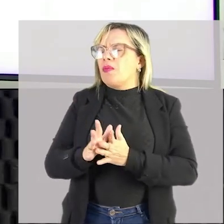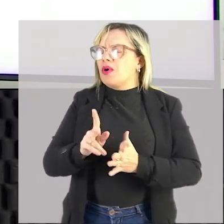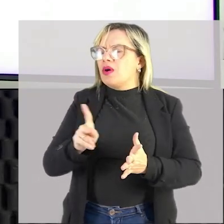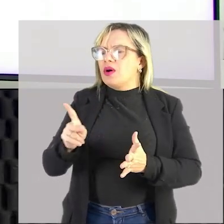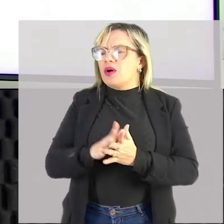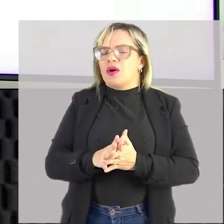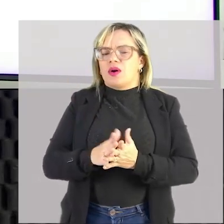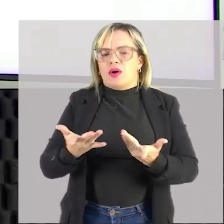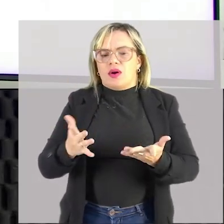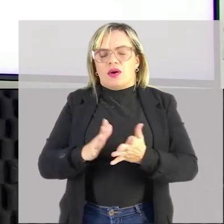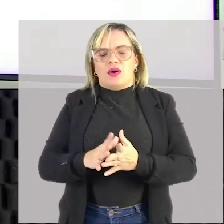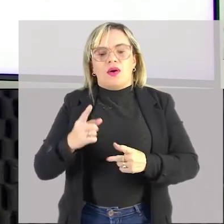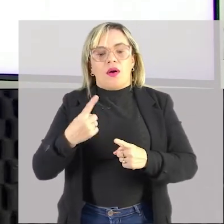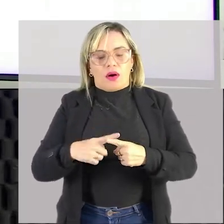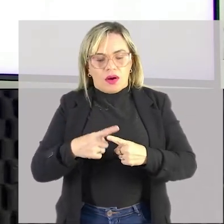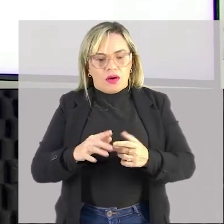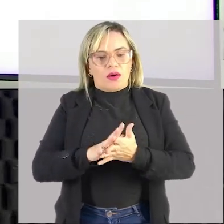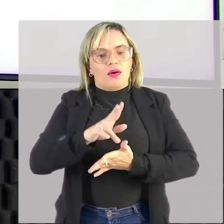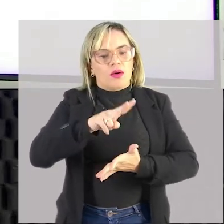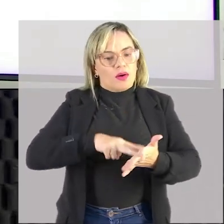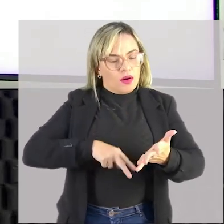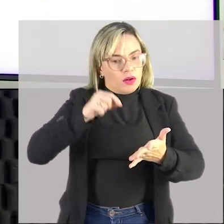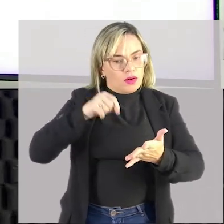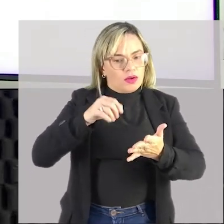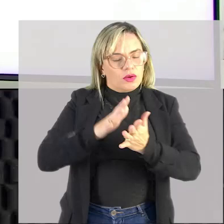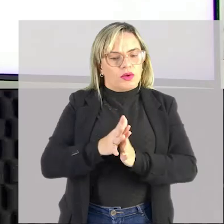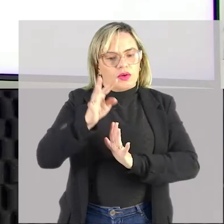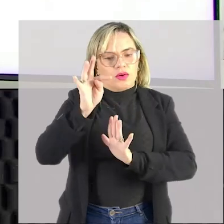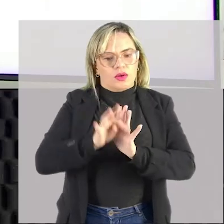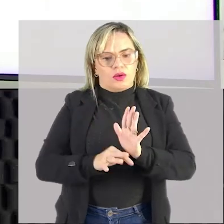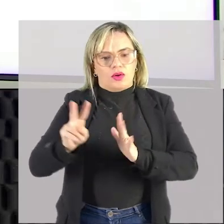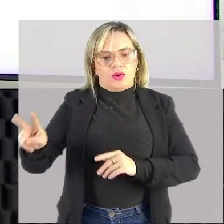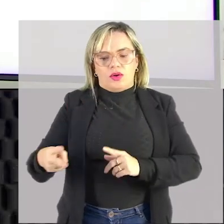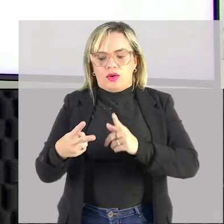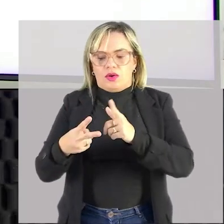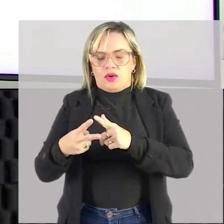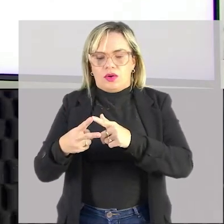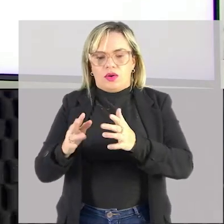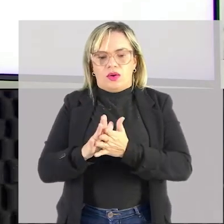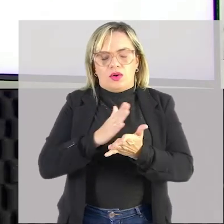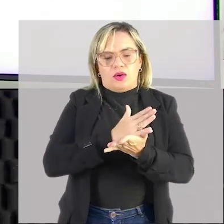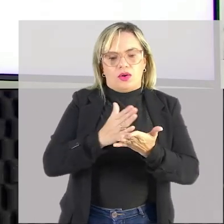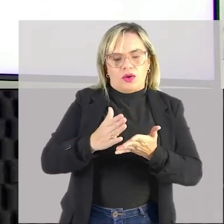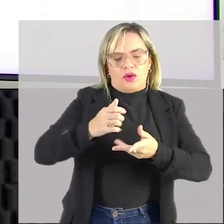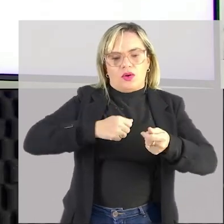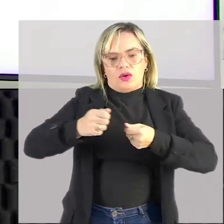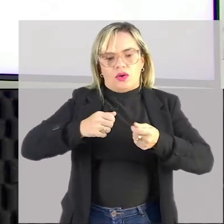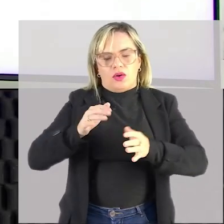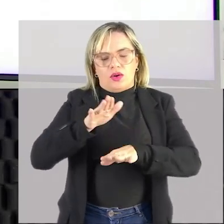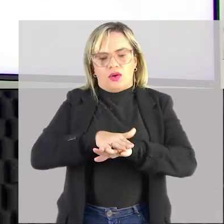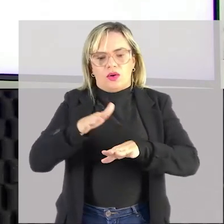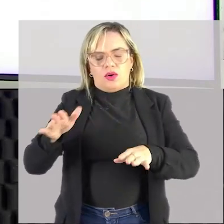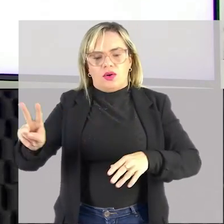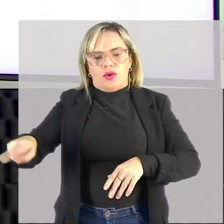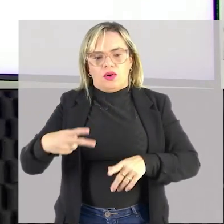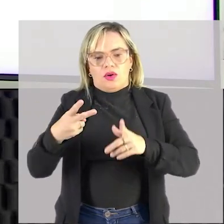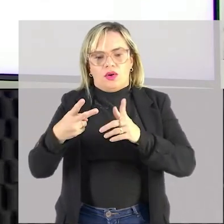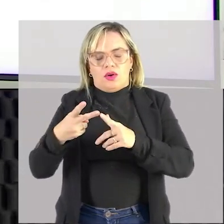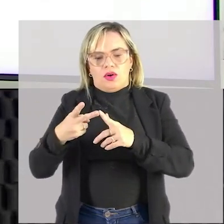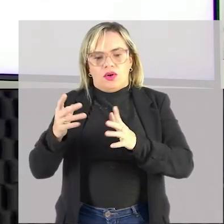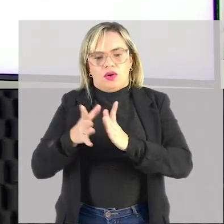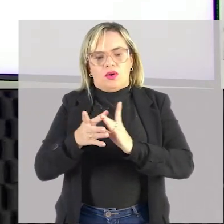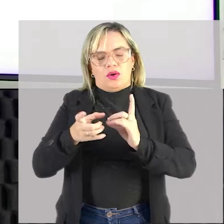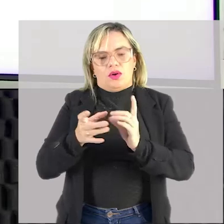você leu o texto dizia que havia um início da política que era excludente, o outro que era uma democracia